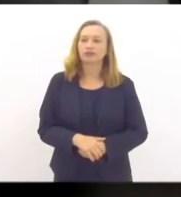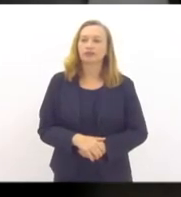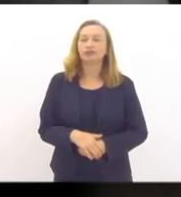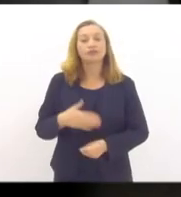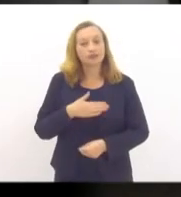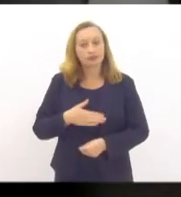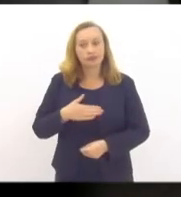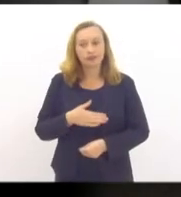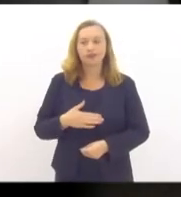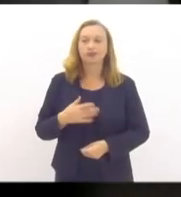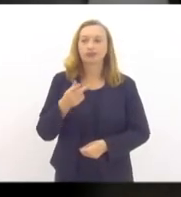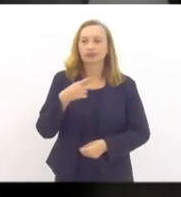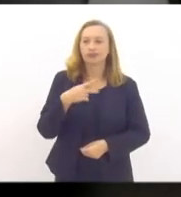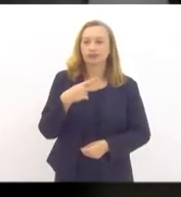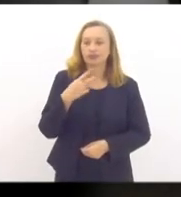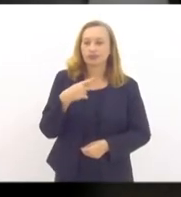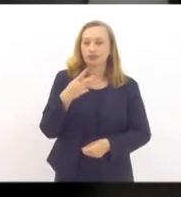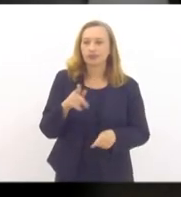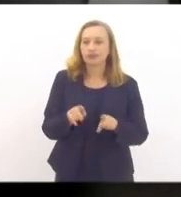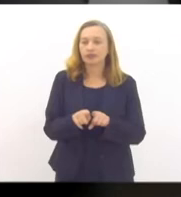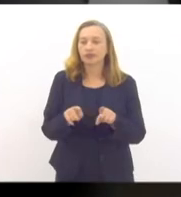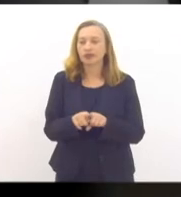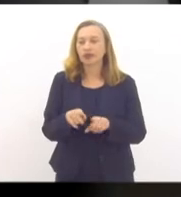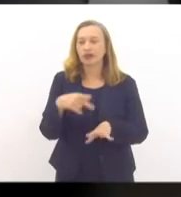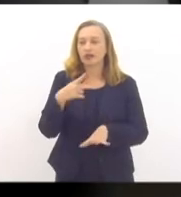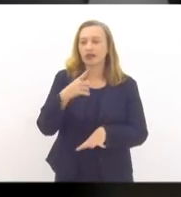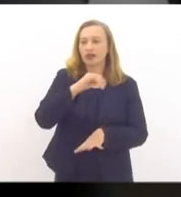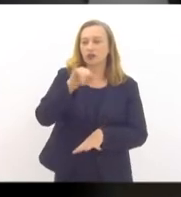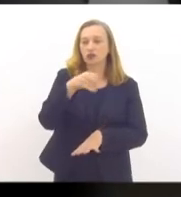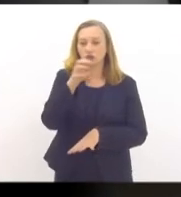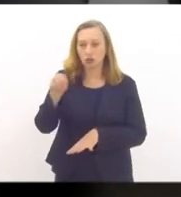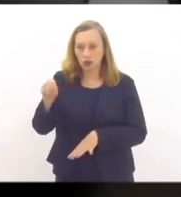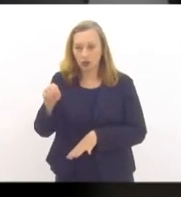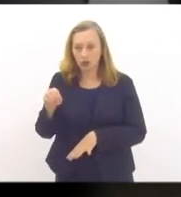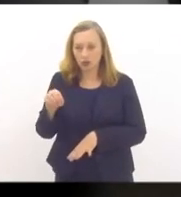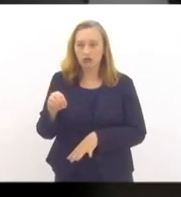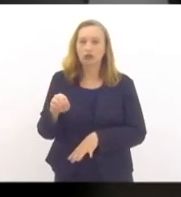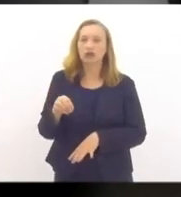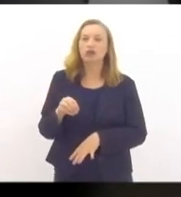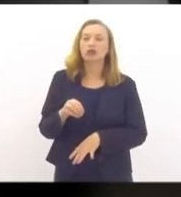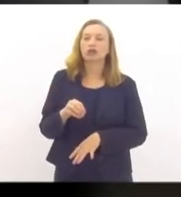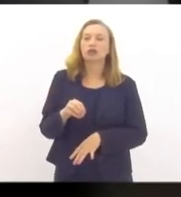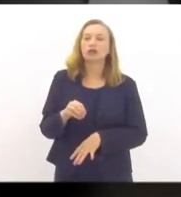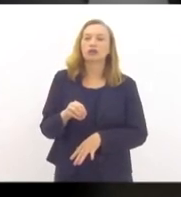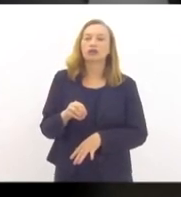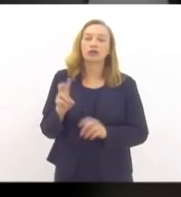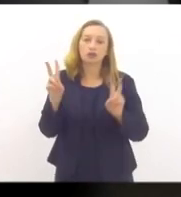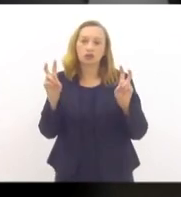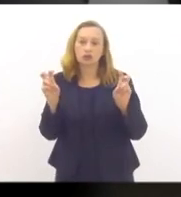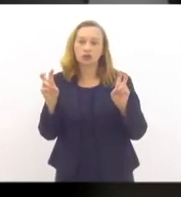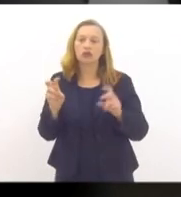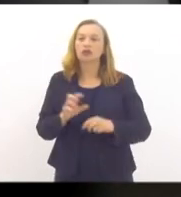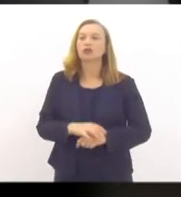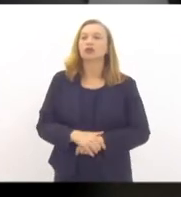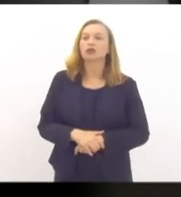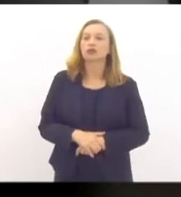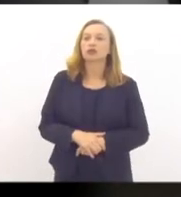Gostaria de mencionar também as falas do João Gustavo e do Fábio Cascardo sobre a questão